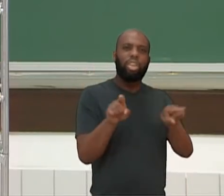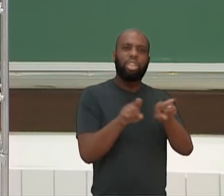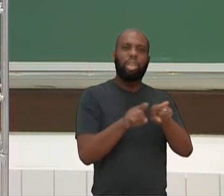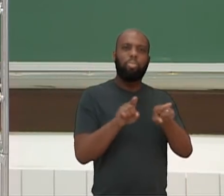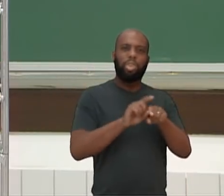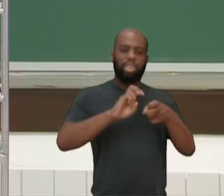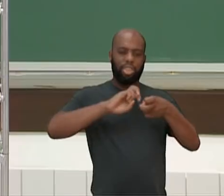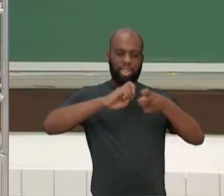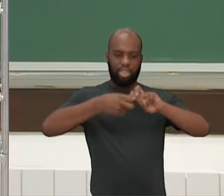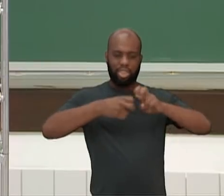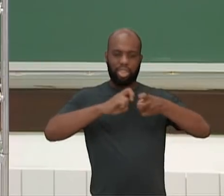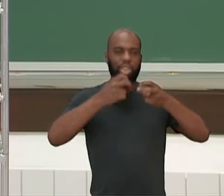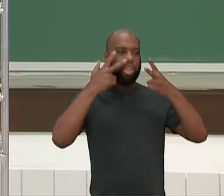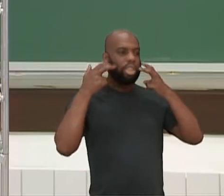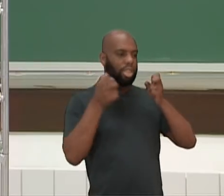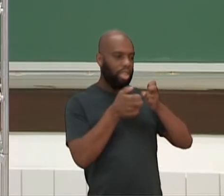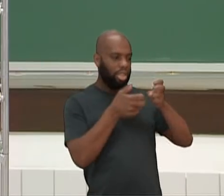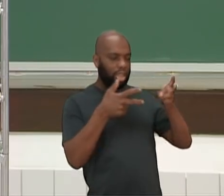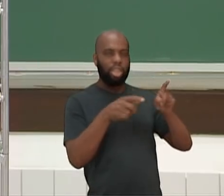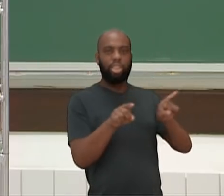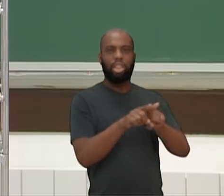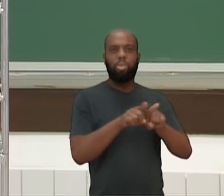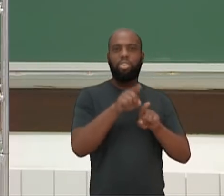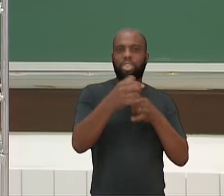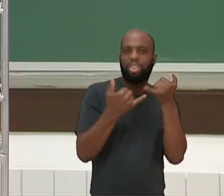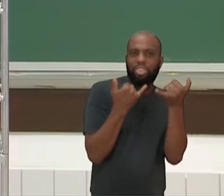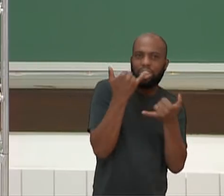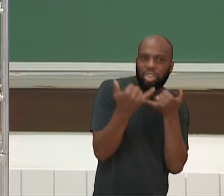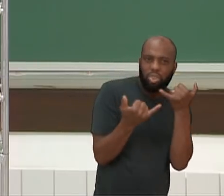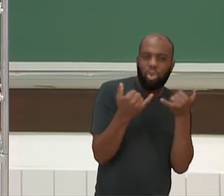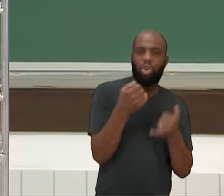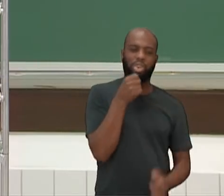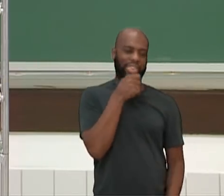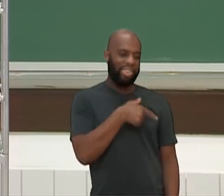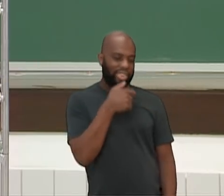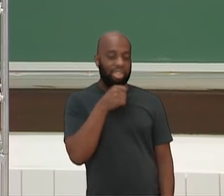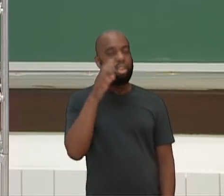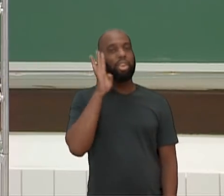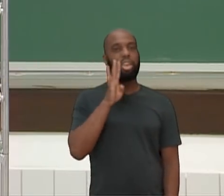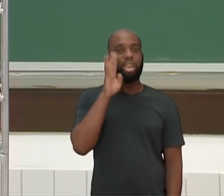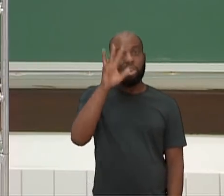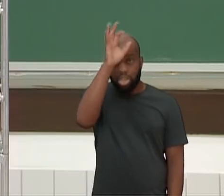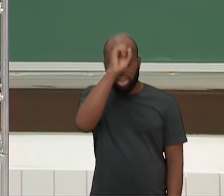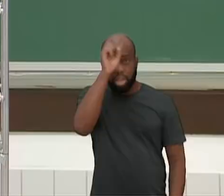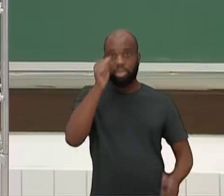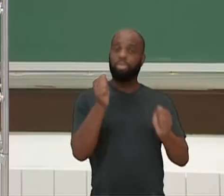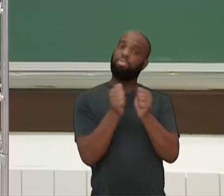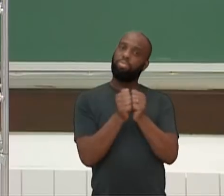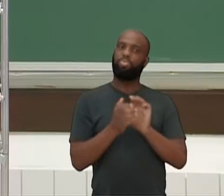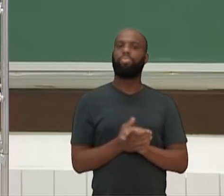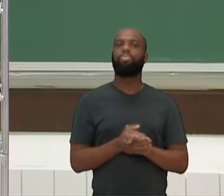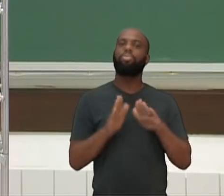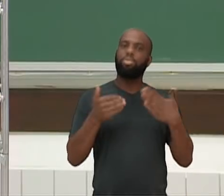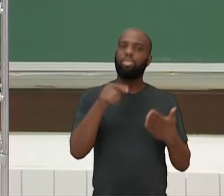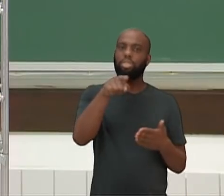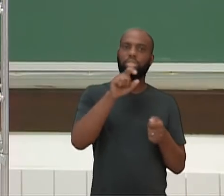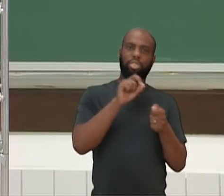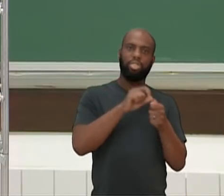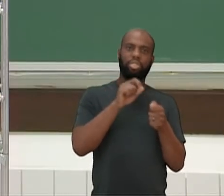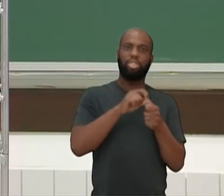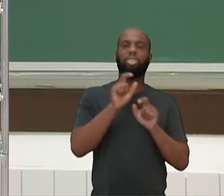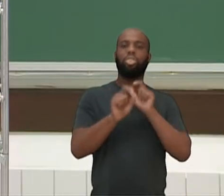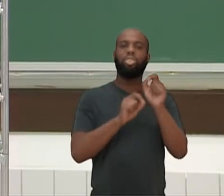se divertiram, brincaram, deram risada, né? E aprenderam ao mesmo tempo. Então, vocês fizeram